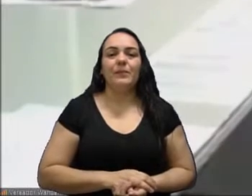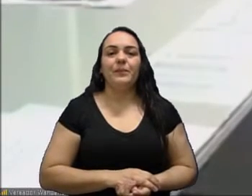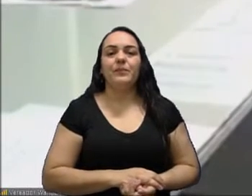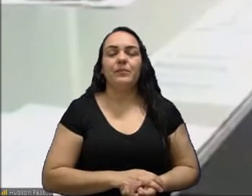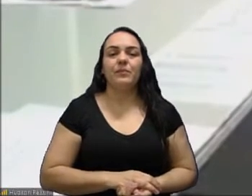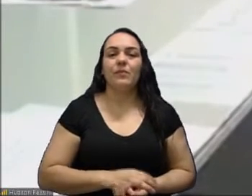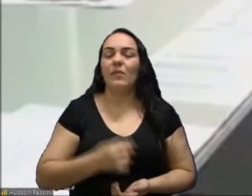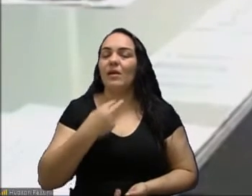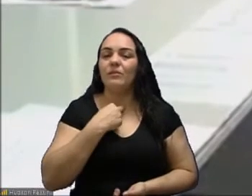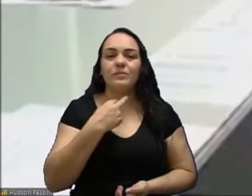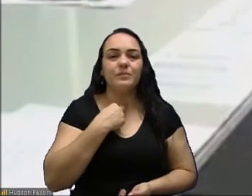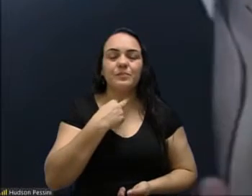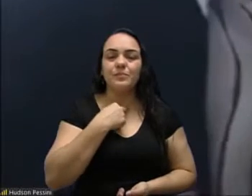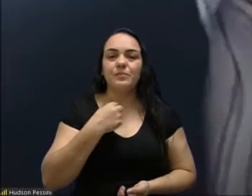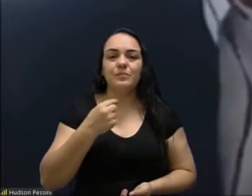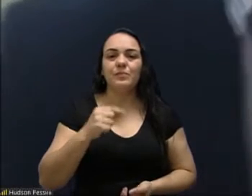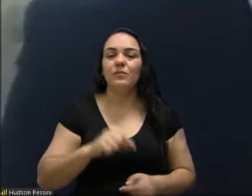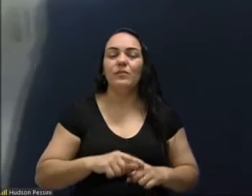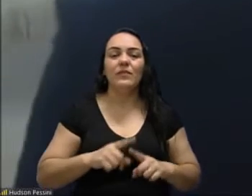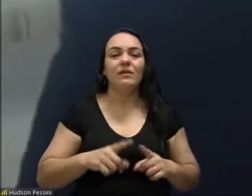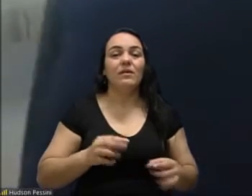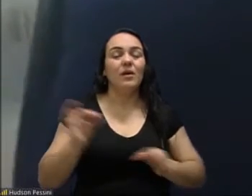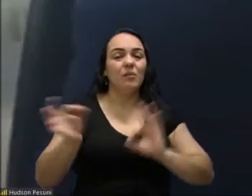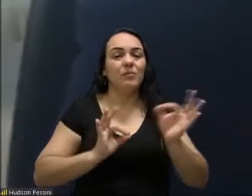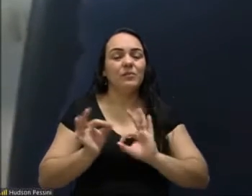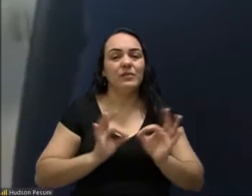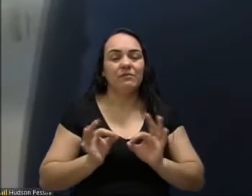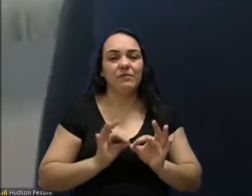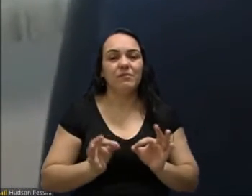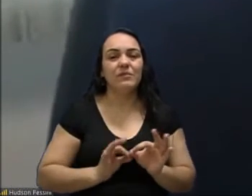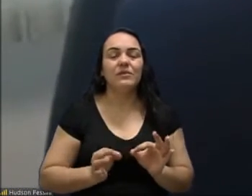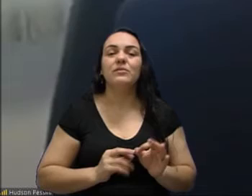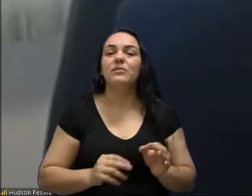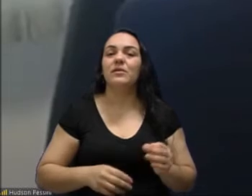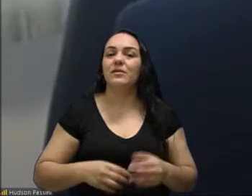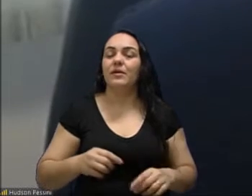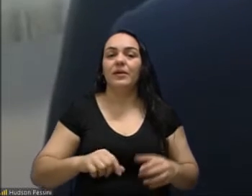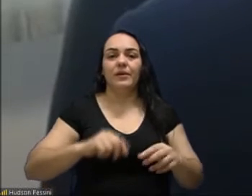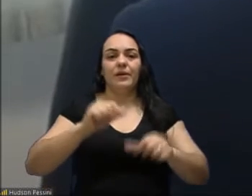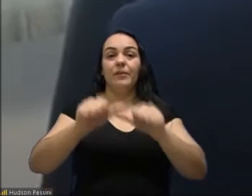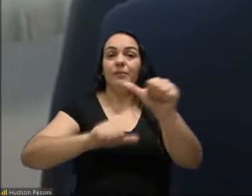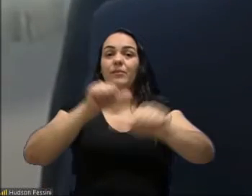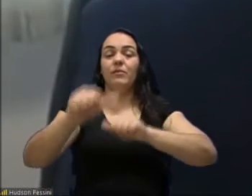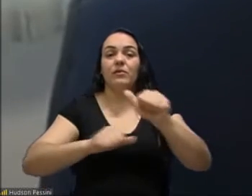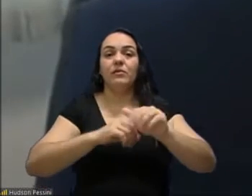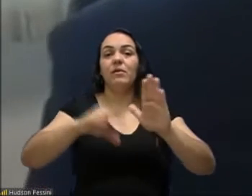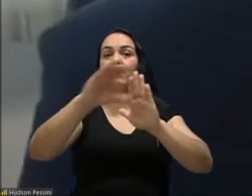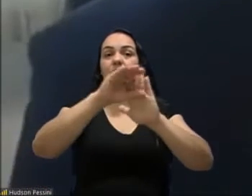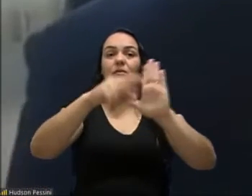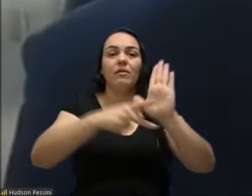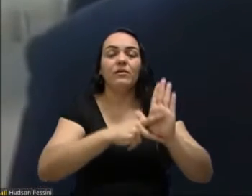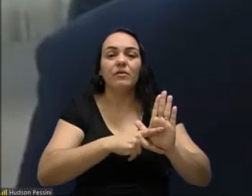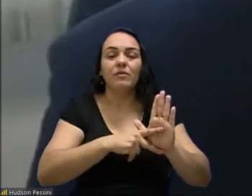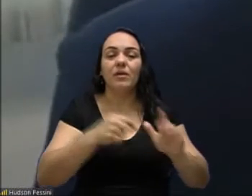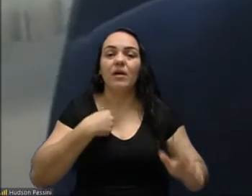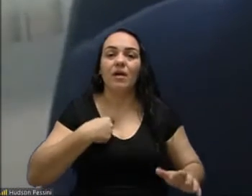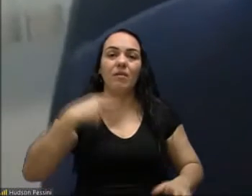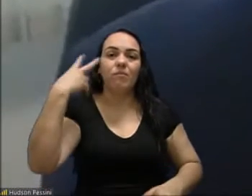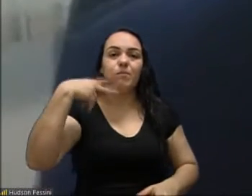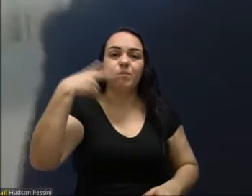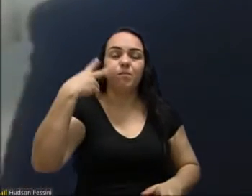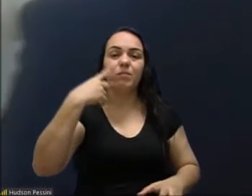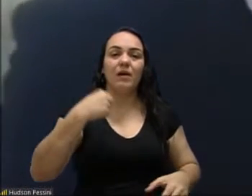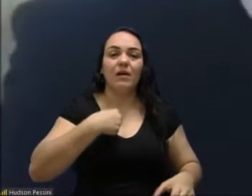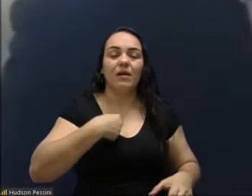eu não posso implementar uma alteração no código penal eu sou um vereador eu atuo no